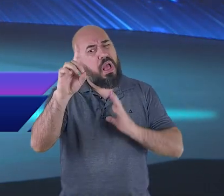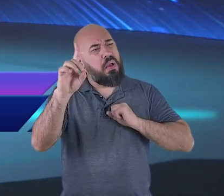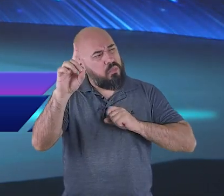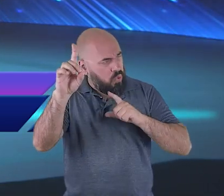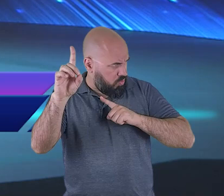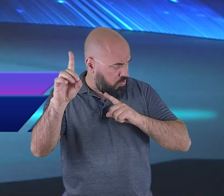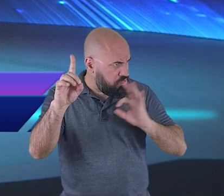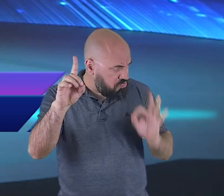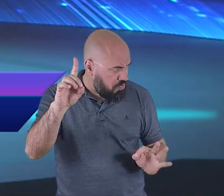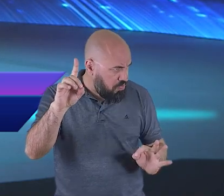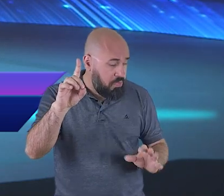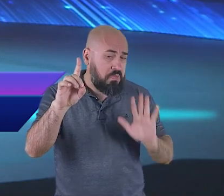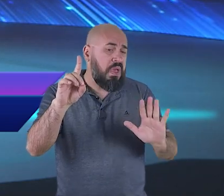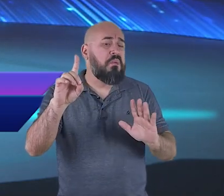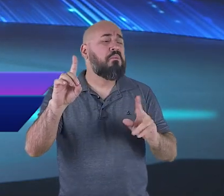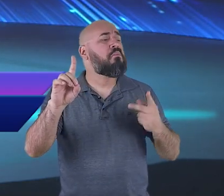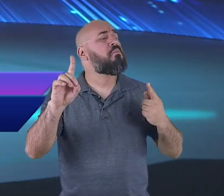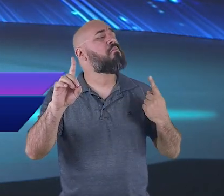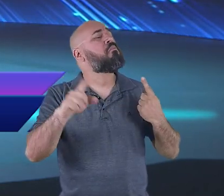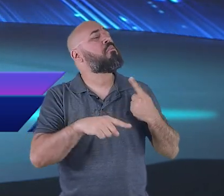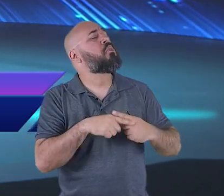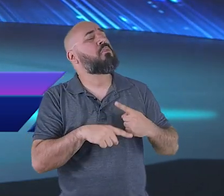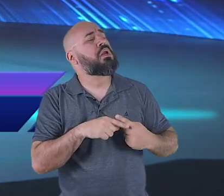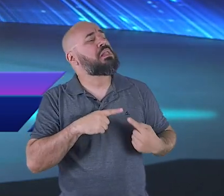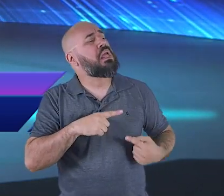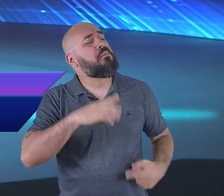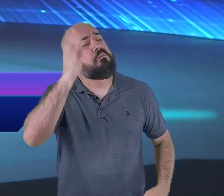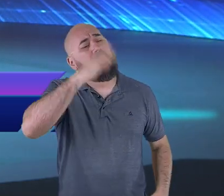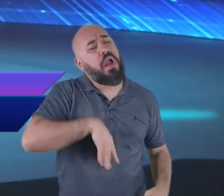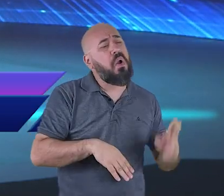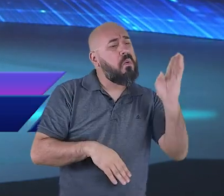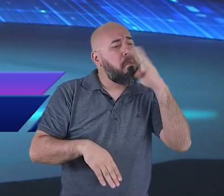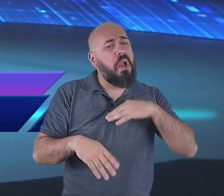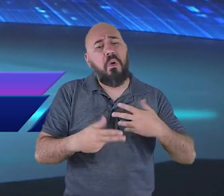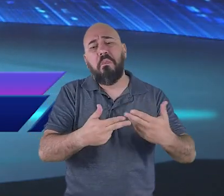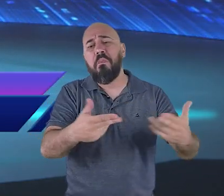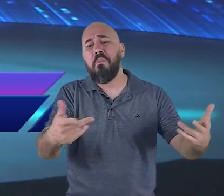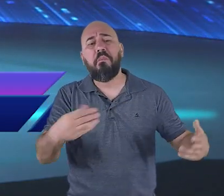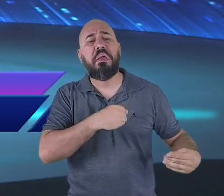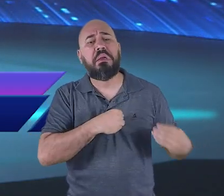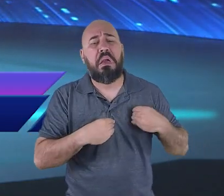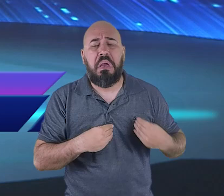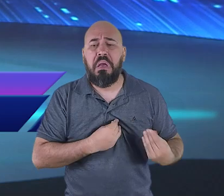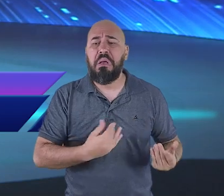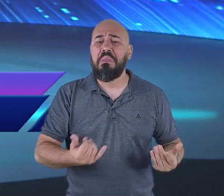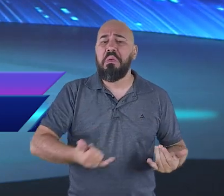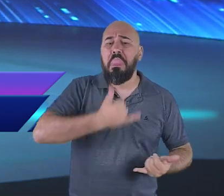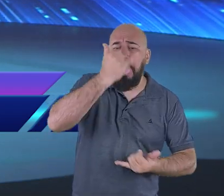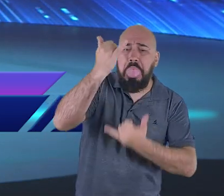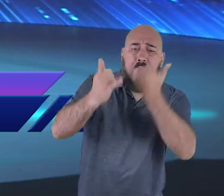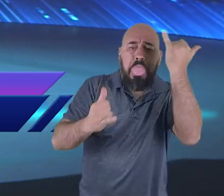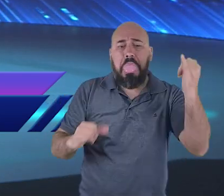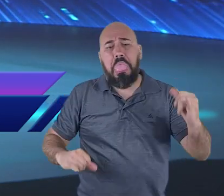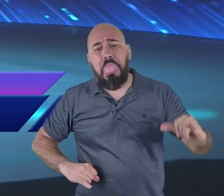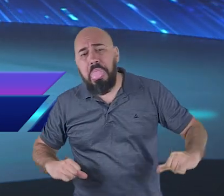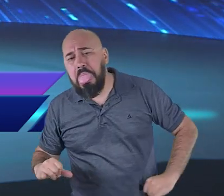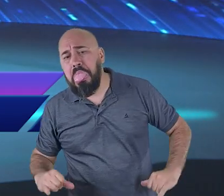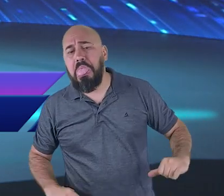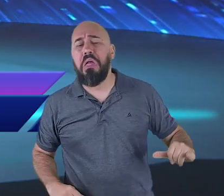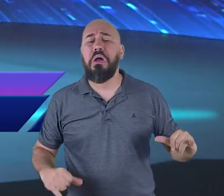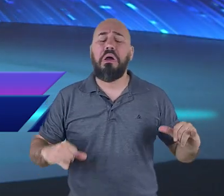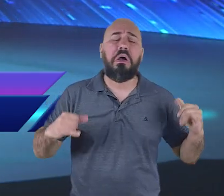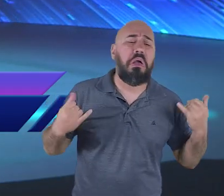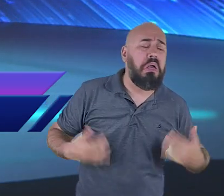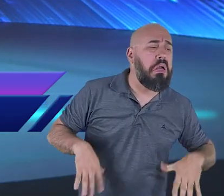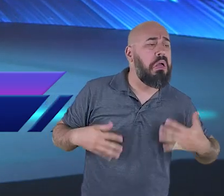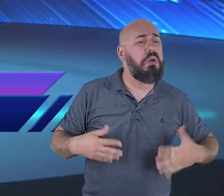existe o mal? De onde surgiu a rebelião, o pecado, a tragédia, a dor, o